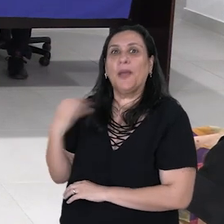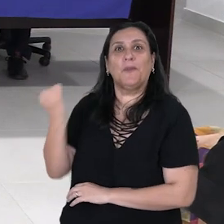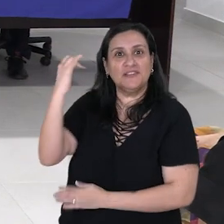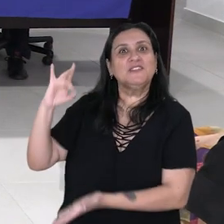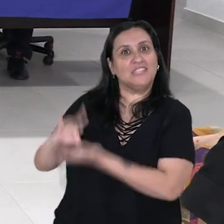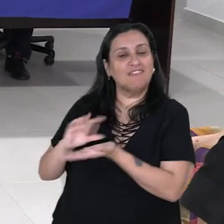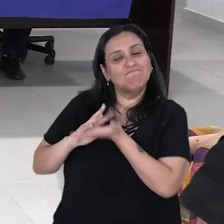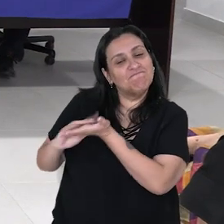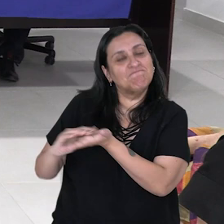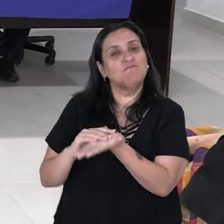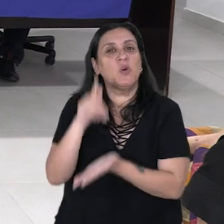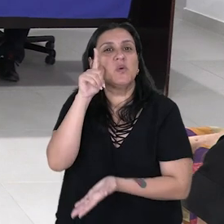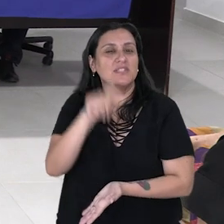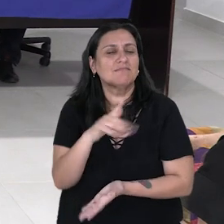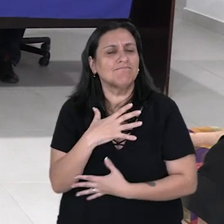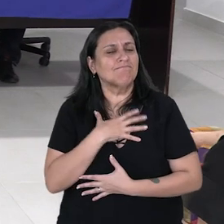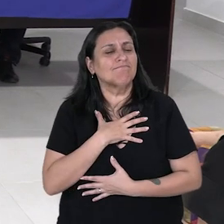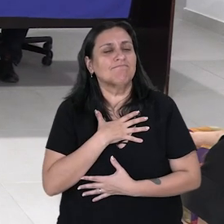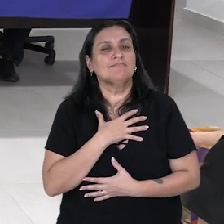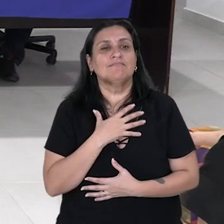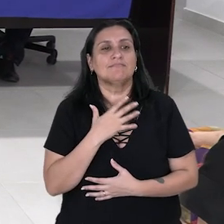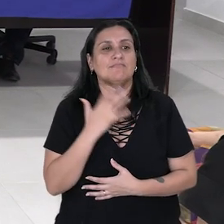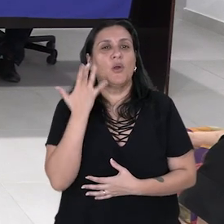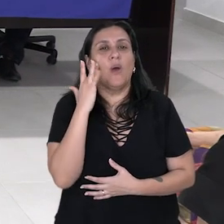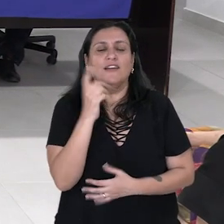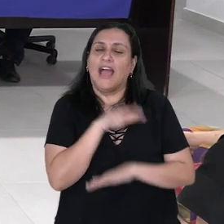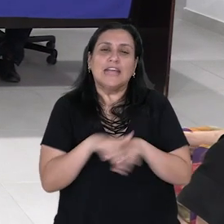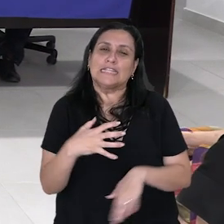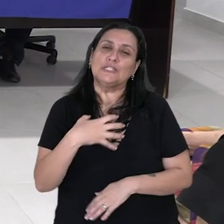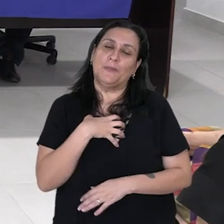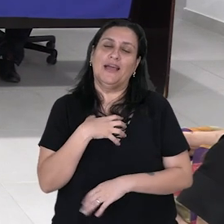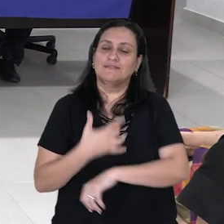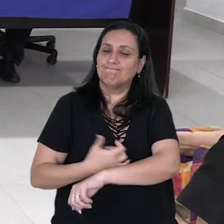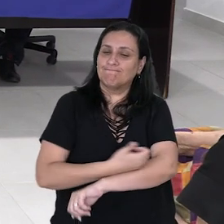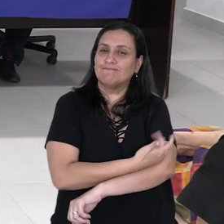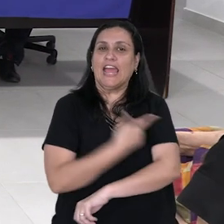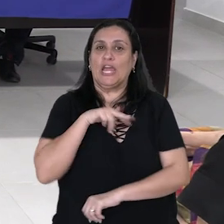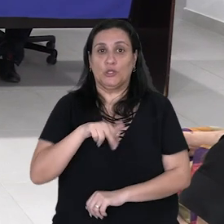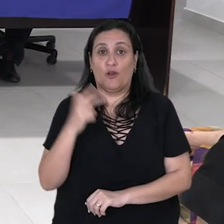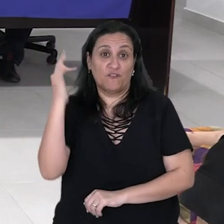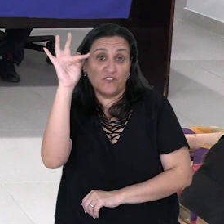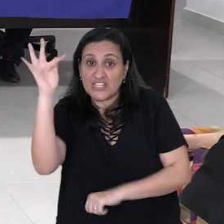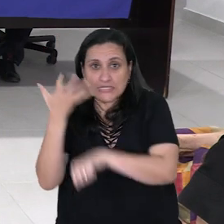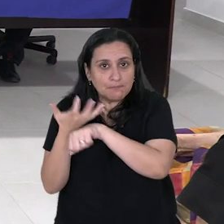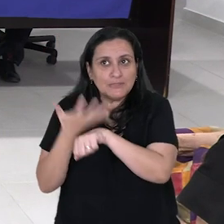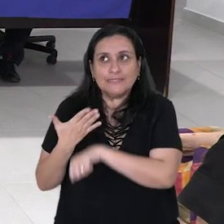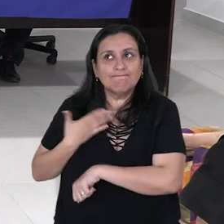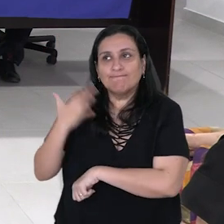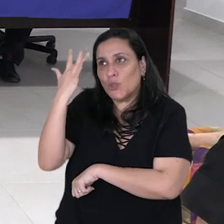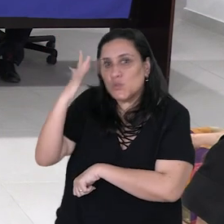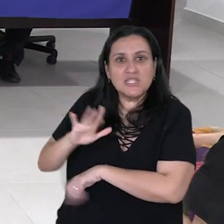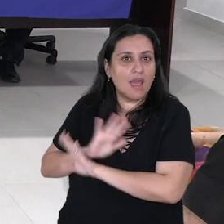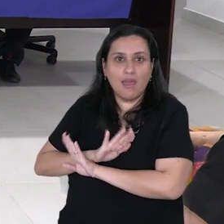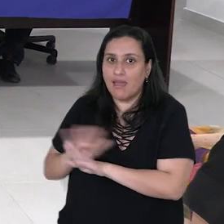essa relevância, sabe? Então, acho que foi esse o sentimento. Eu não entendo, continuo não entendendo quase